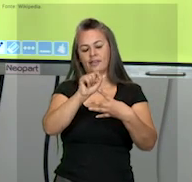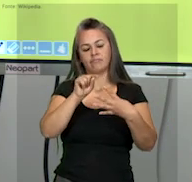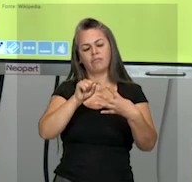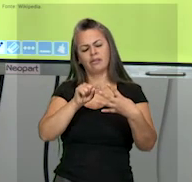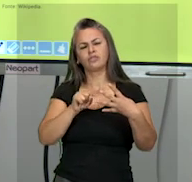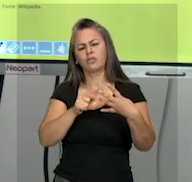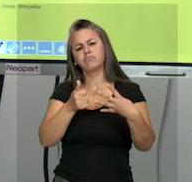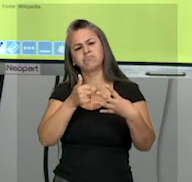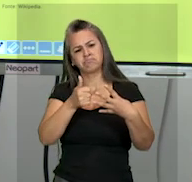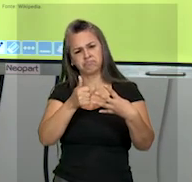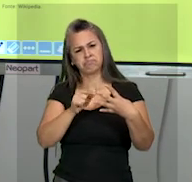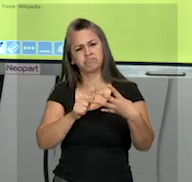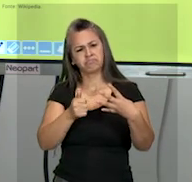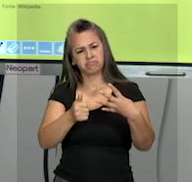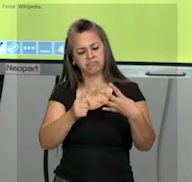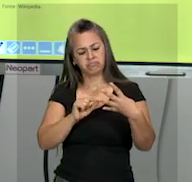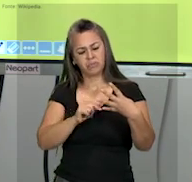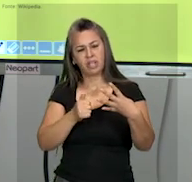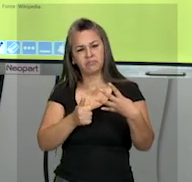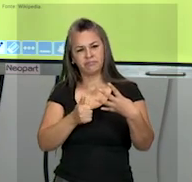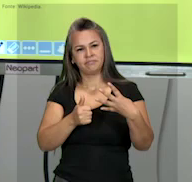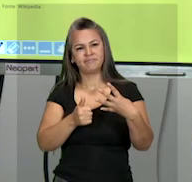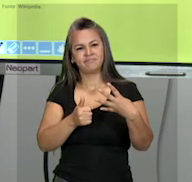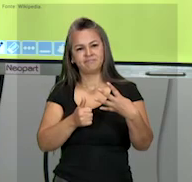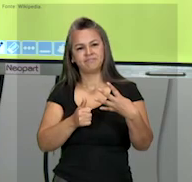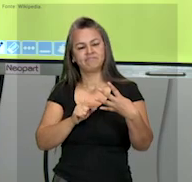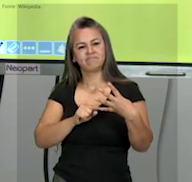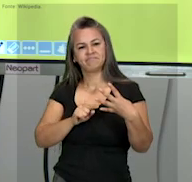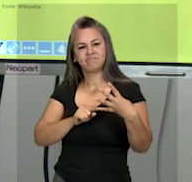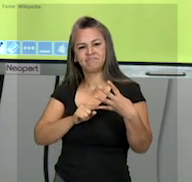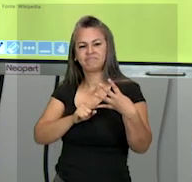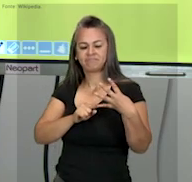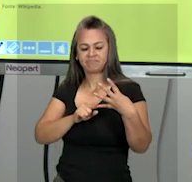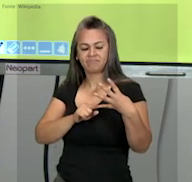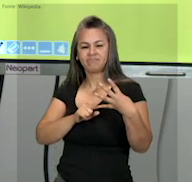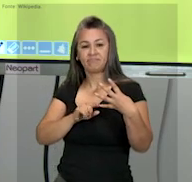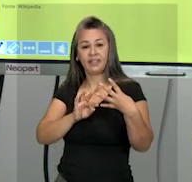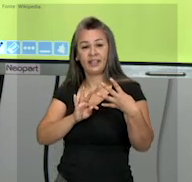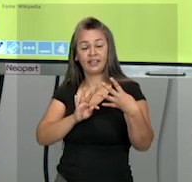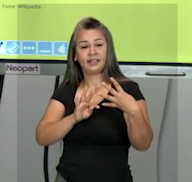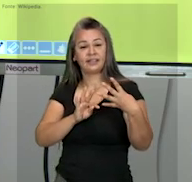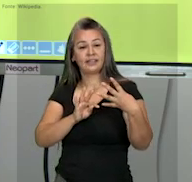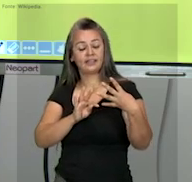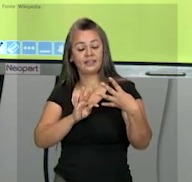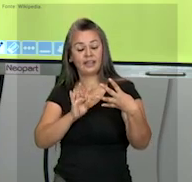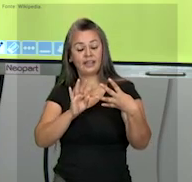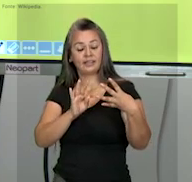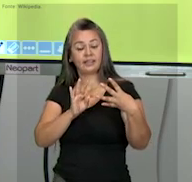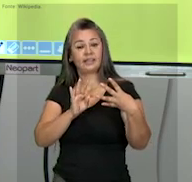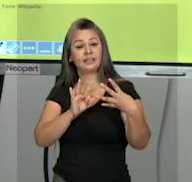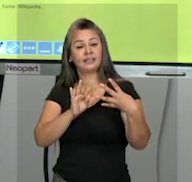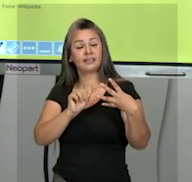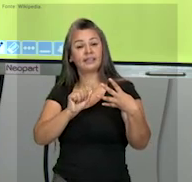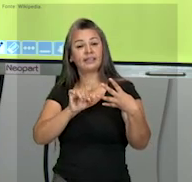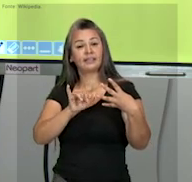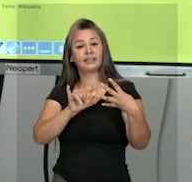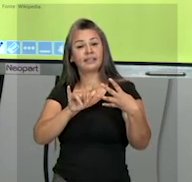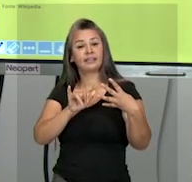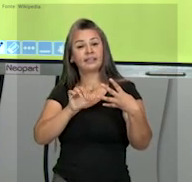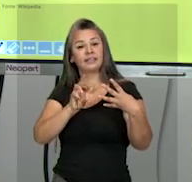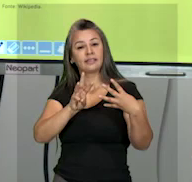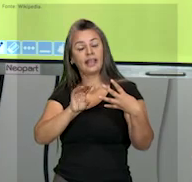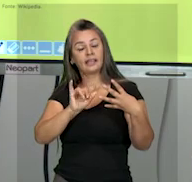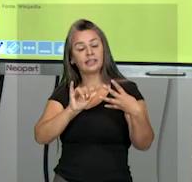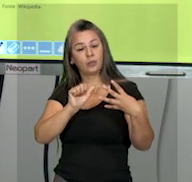Kong são uma cidade. E Taiwan é uma ilha que tem algumas cidades, mas também pertence à China. Mas Taiwan também é tão